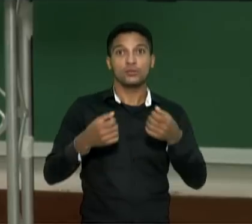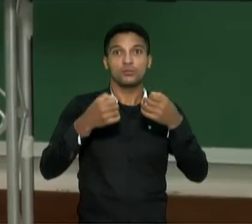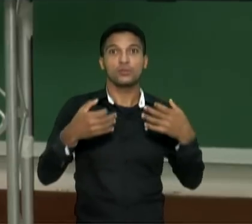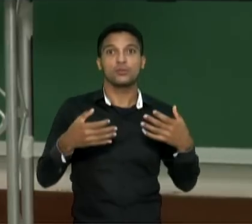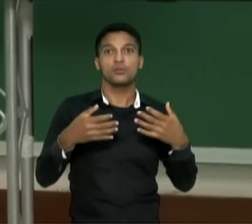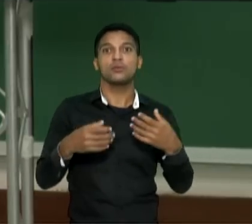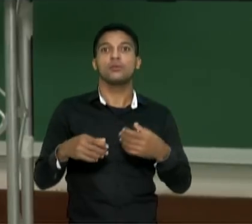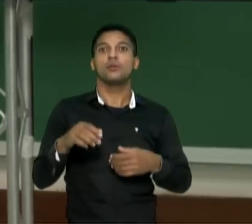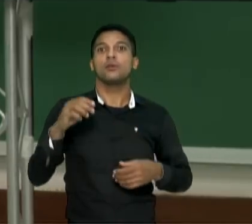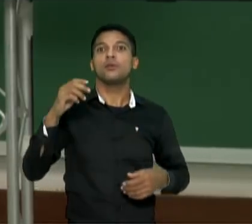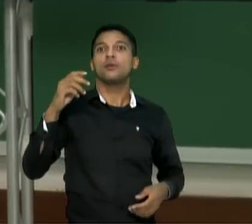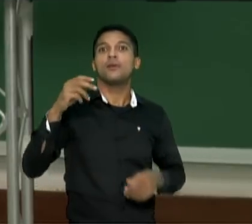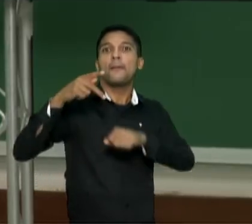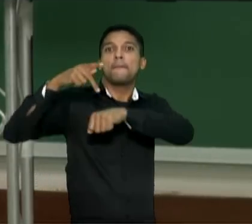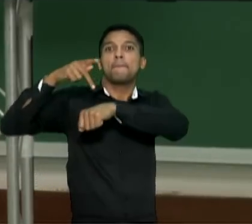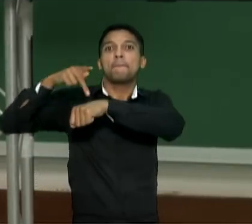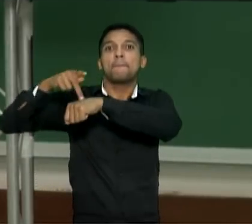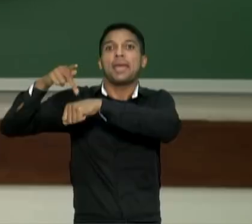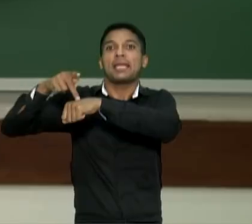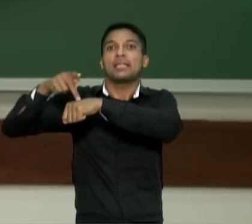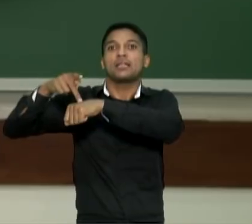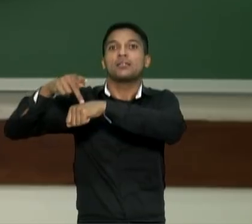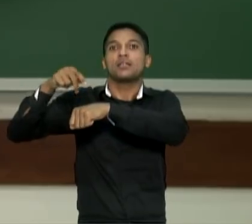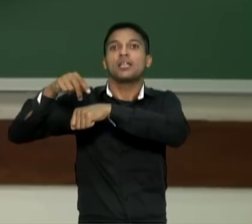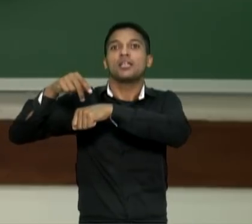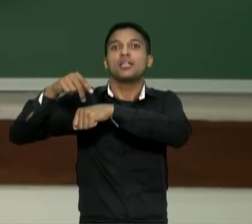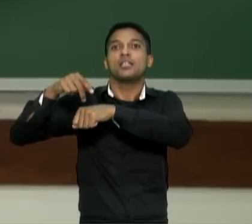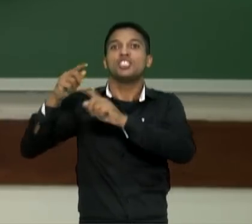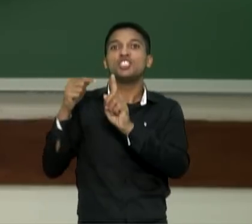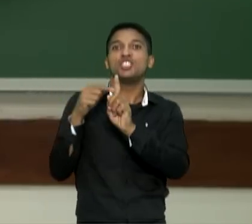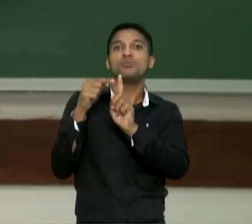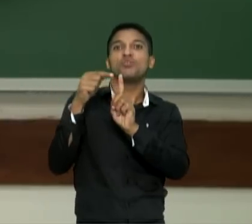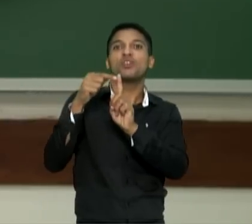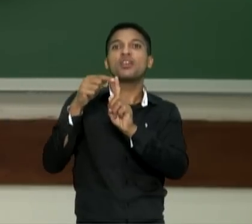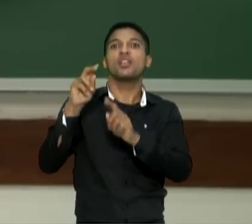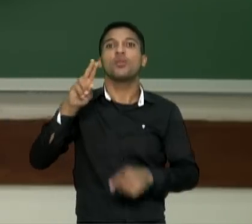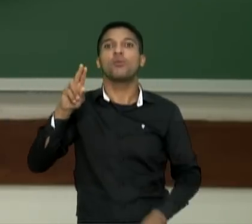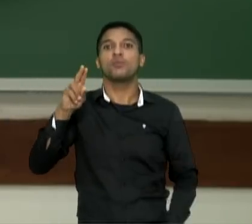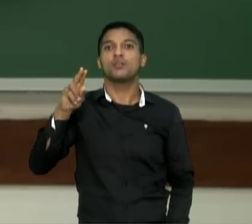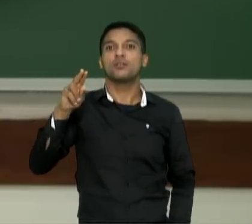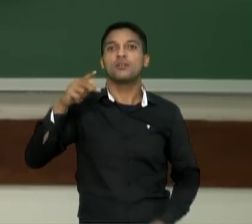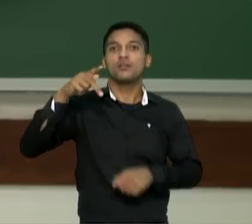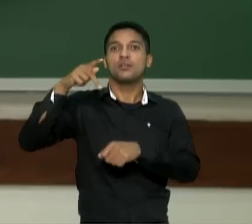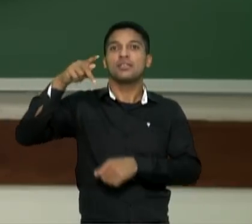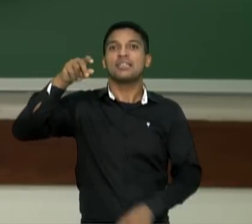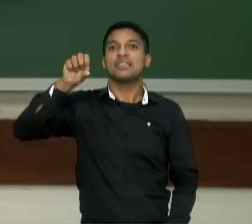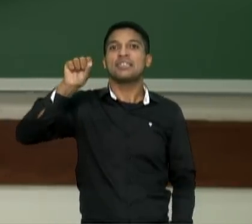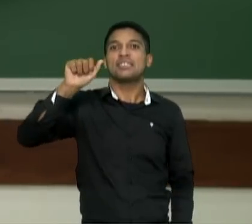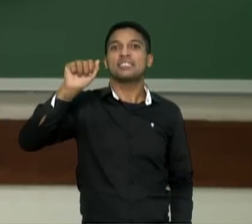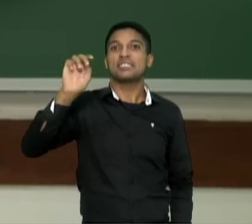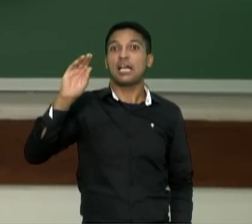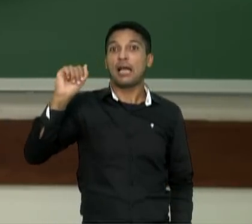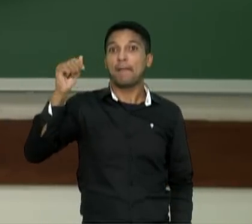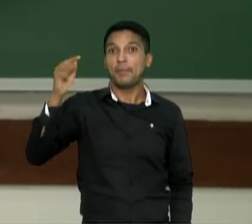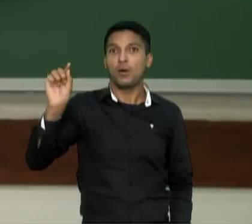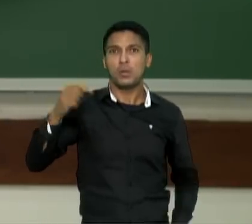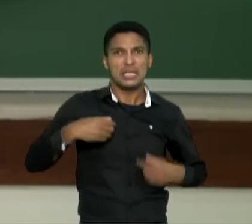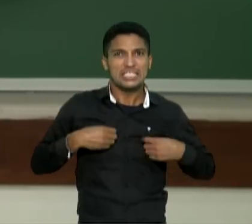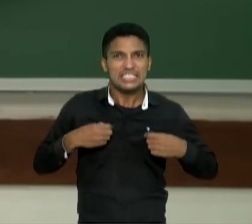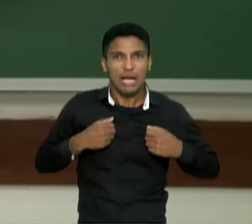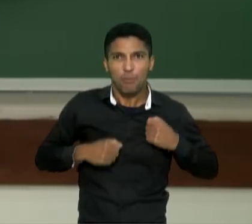fácil de se esculpir, mas ambas têm o trabalho de esculpir mesmo, que é retirar com algum